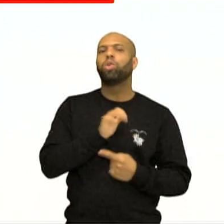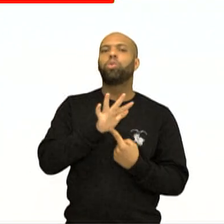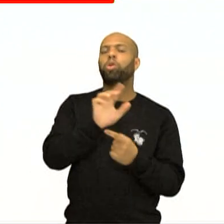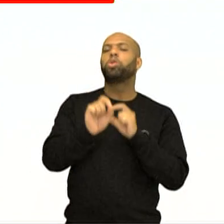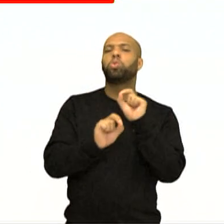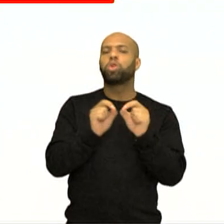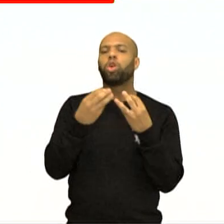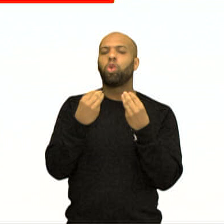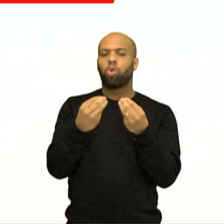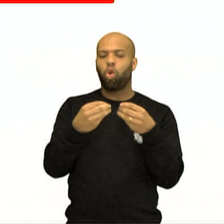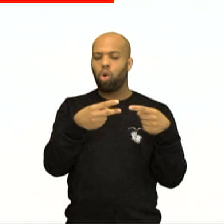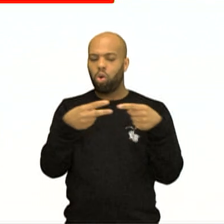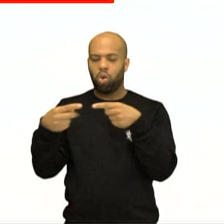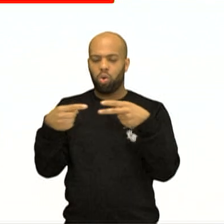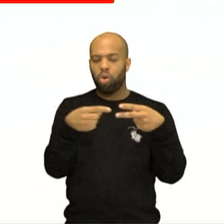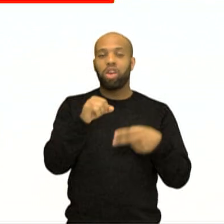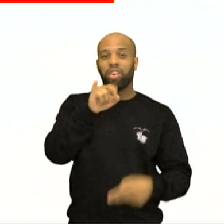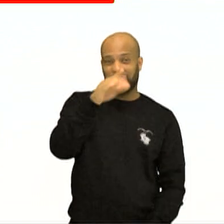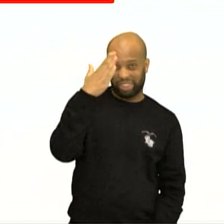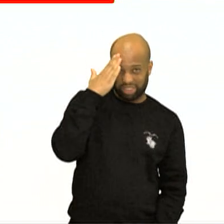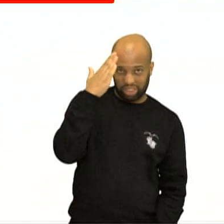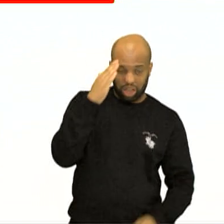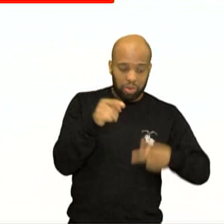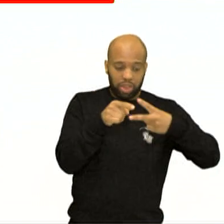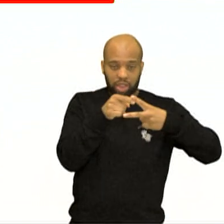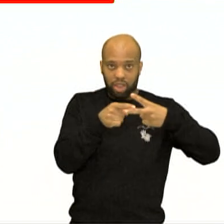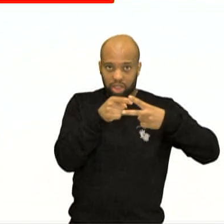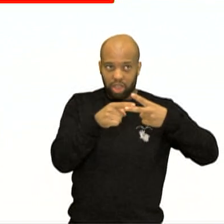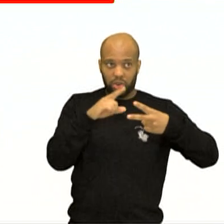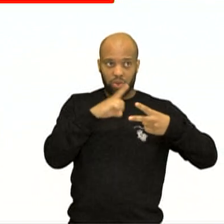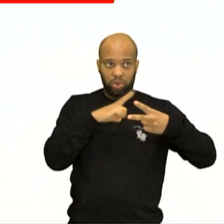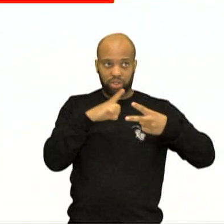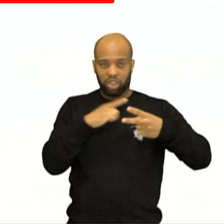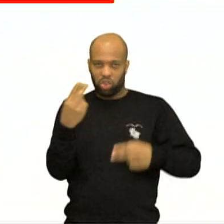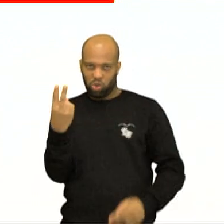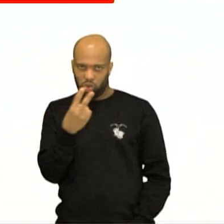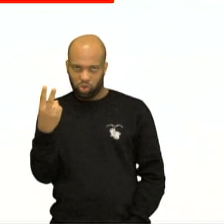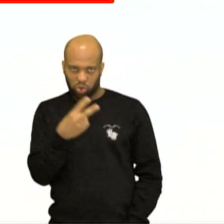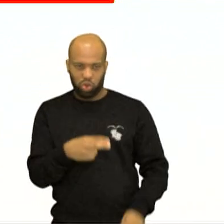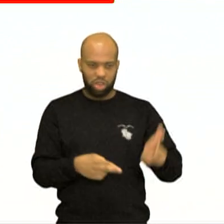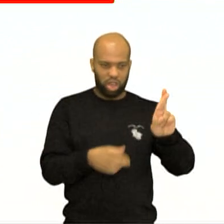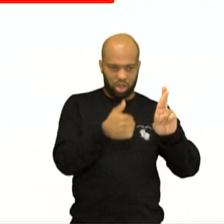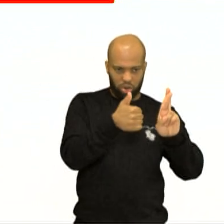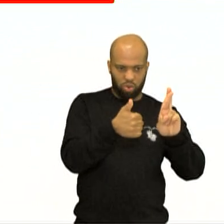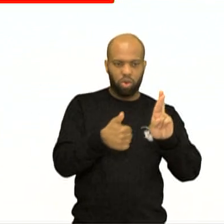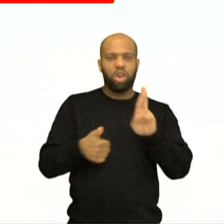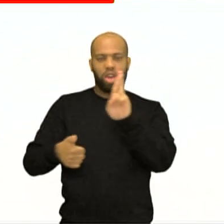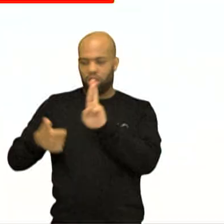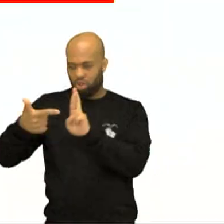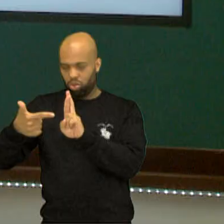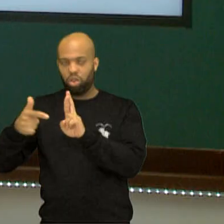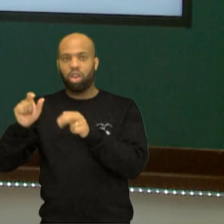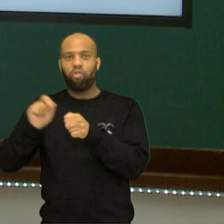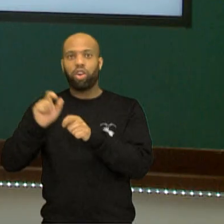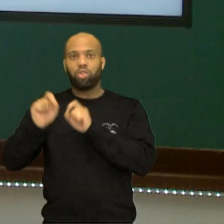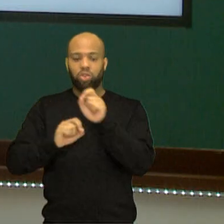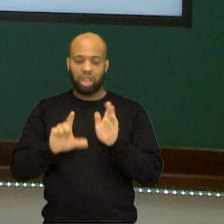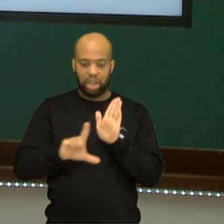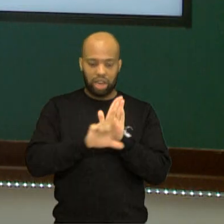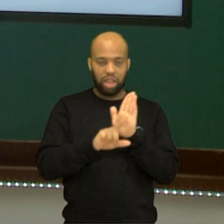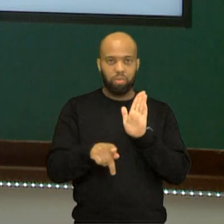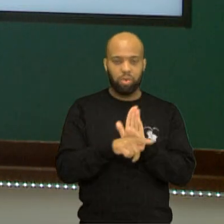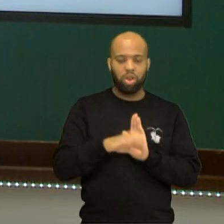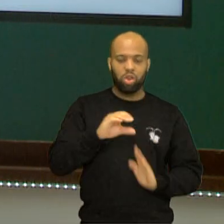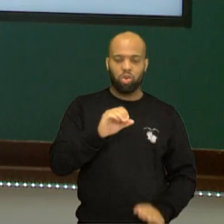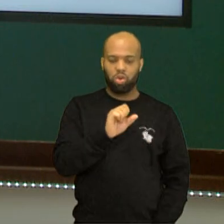Se você souber o ângulo que o R1 e R2 faz com ele, eu posso aplicar a chamada lei dos cossenos, que é uma fórmula meio